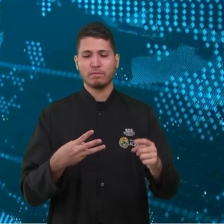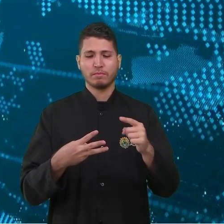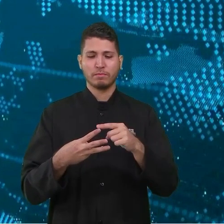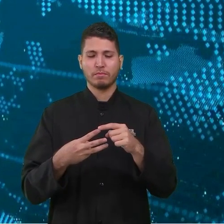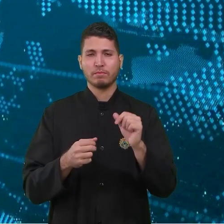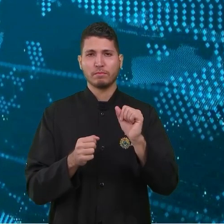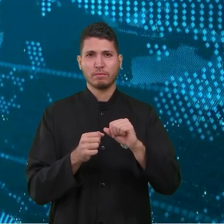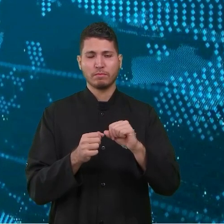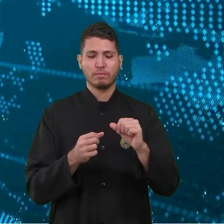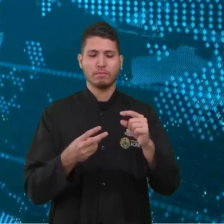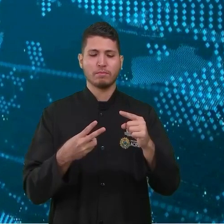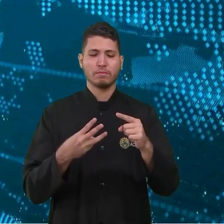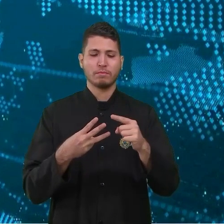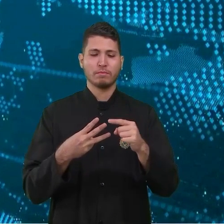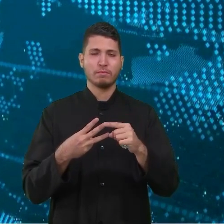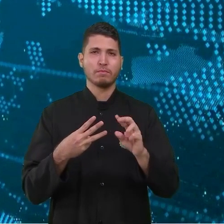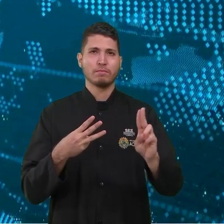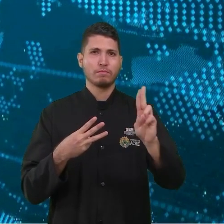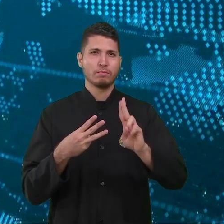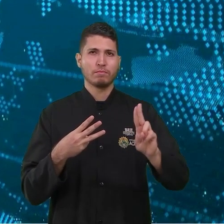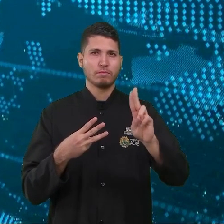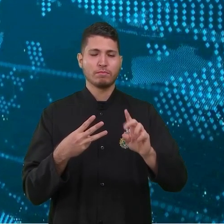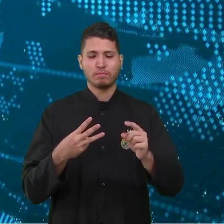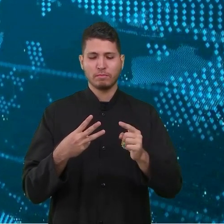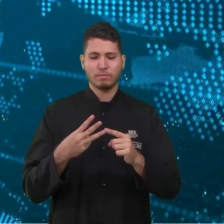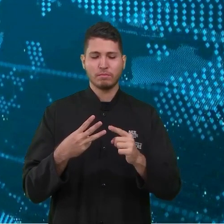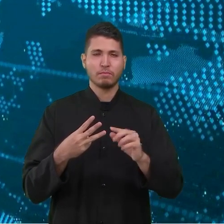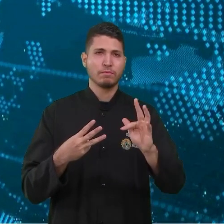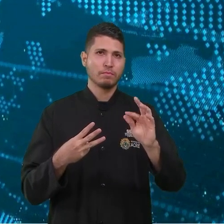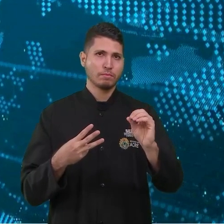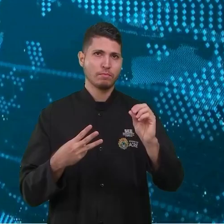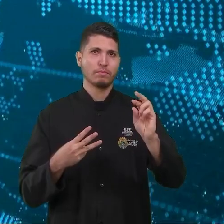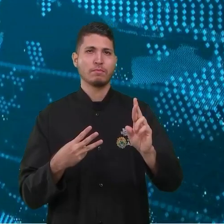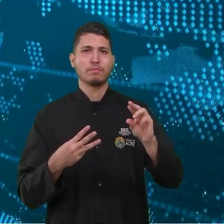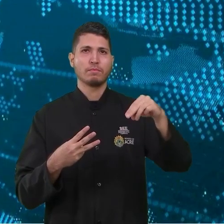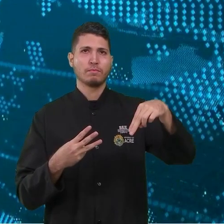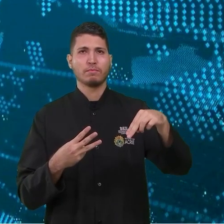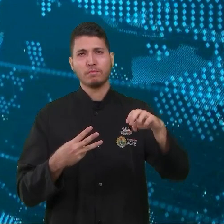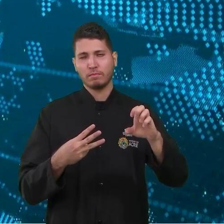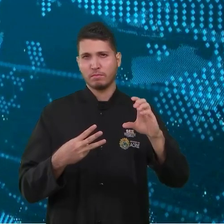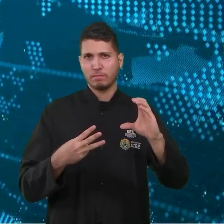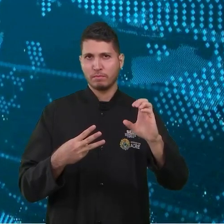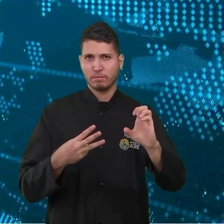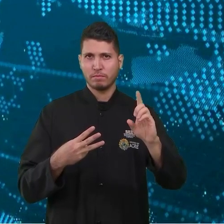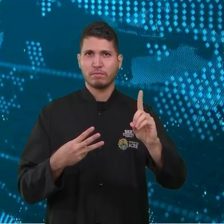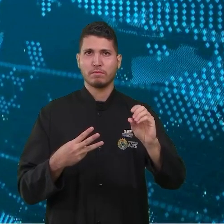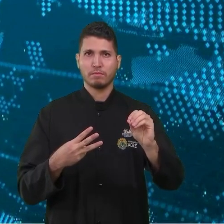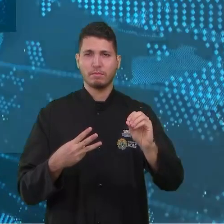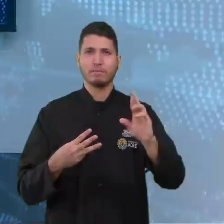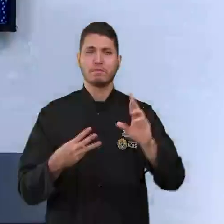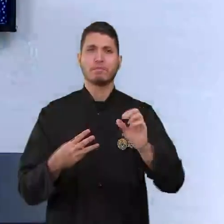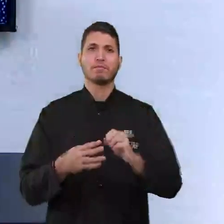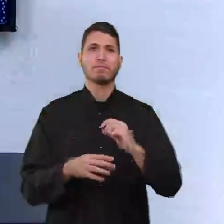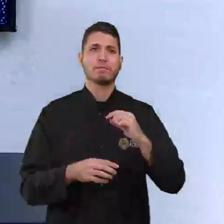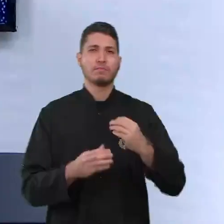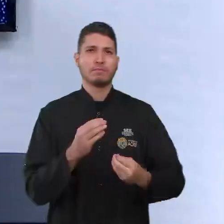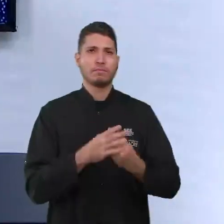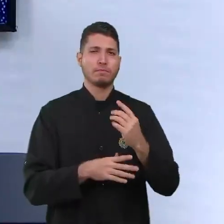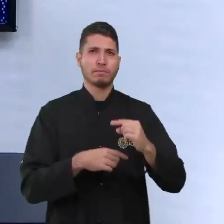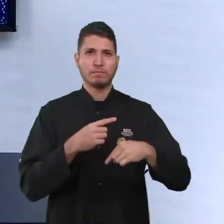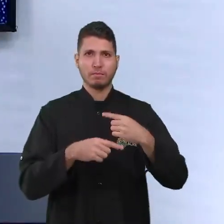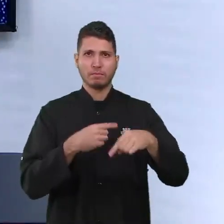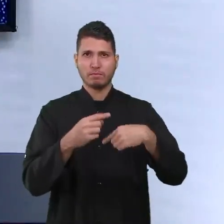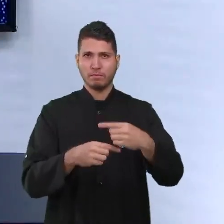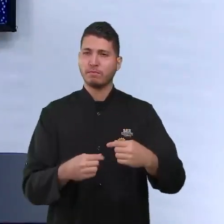países consumidores e os países fornecedores de matérias-primas. Então, nós vamos estar falando um